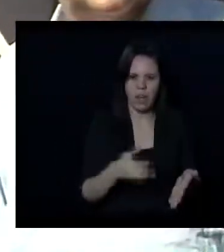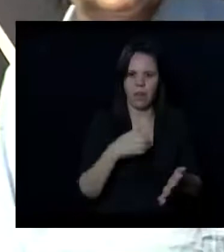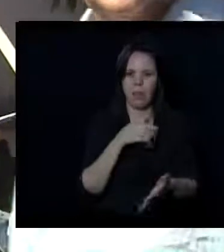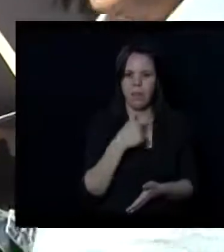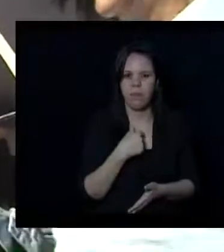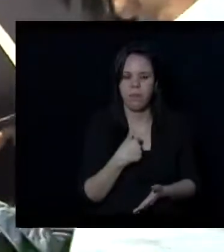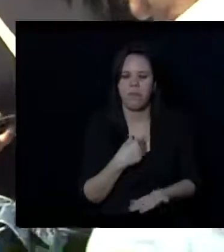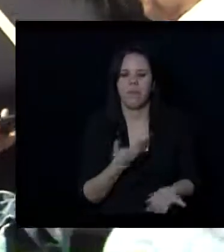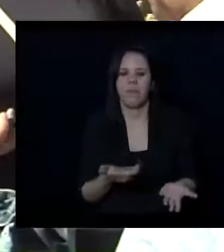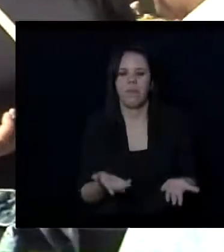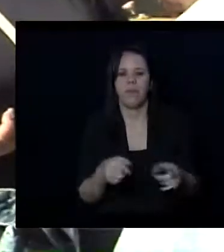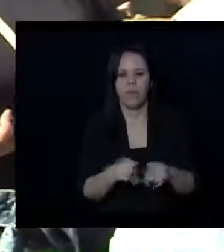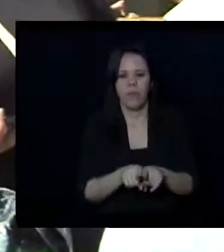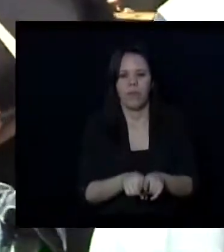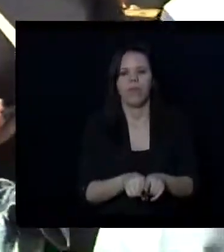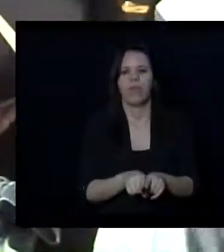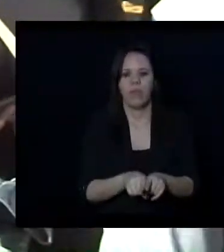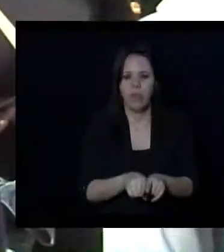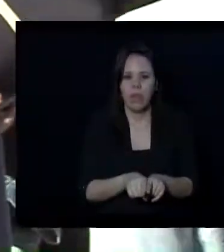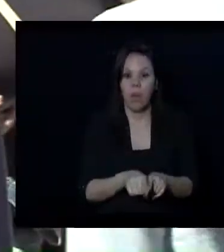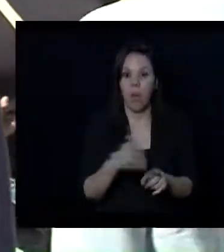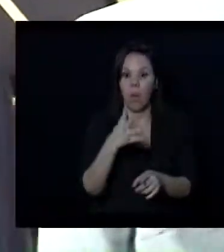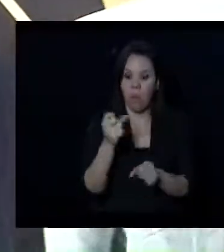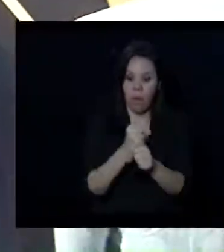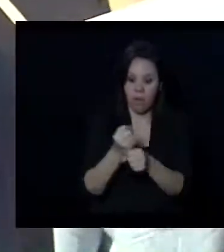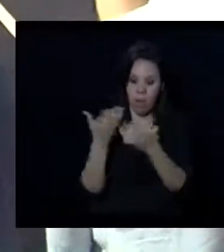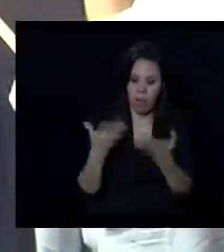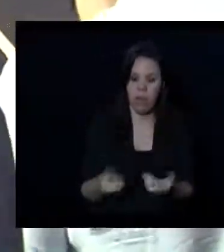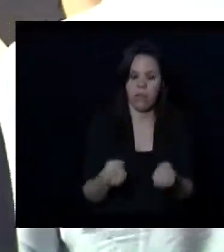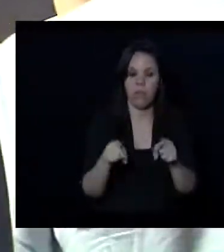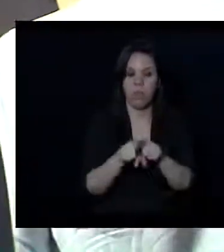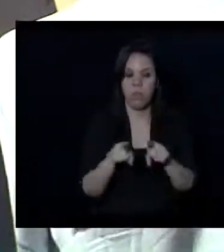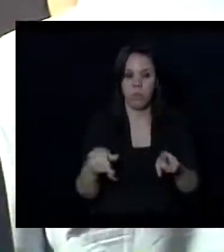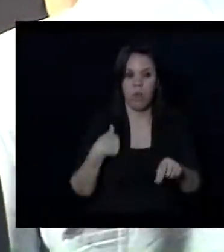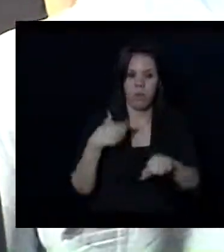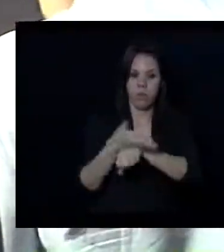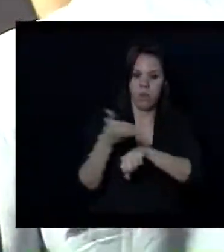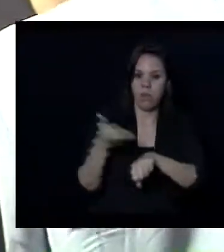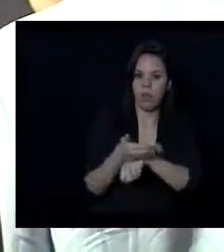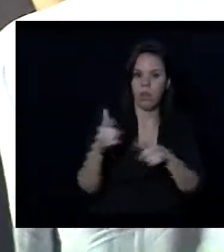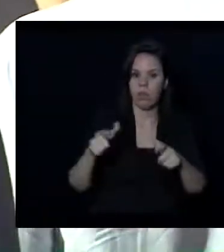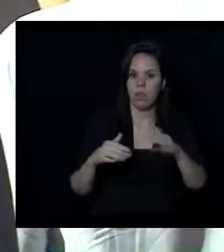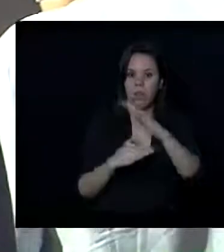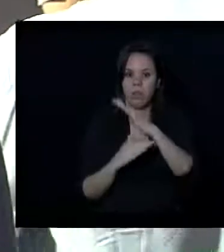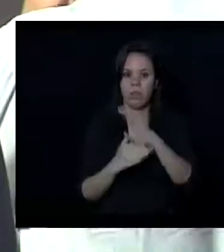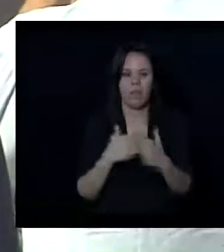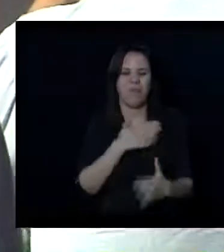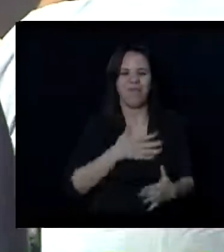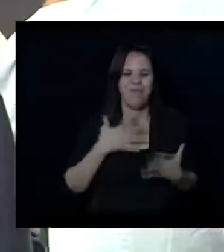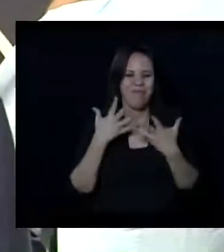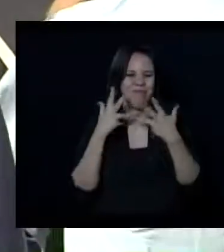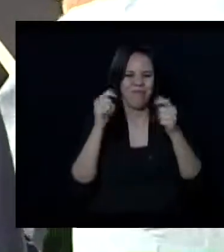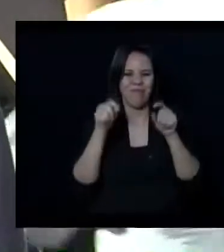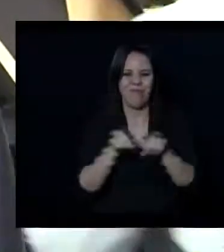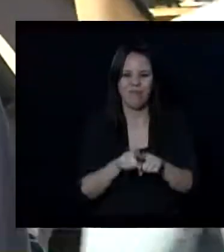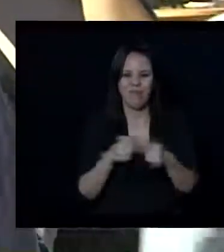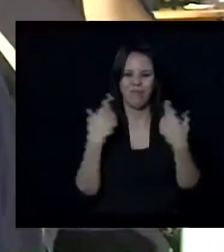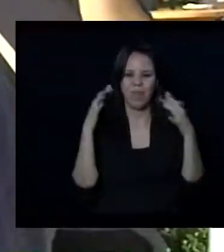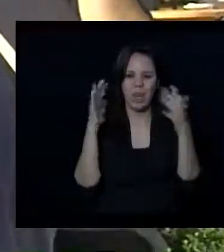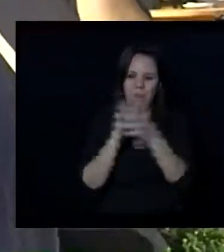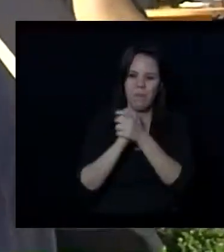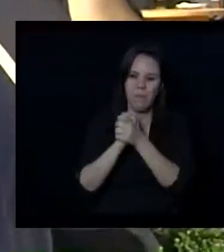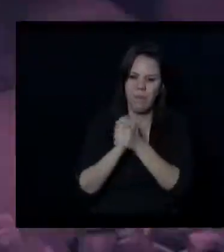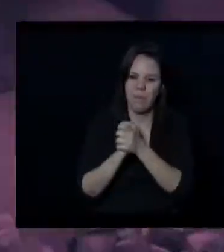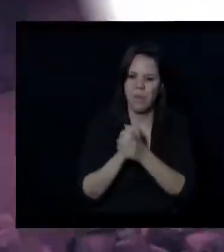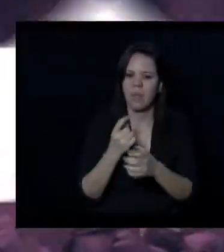me acolheu há mais de 40 anos, hoje está fazendo parte da Câmara dessa cidade. É um prazer que não tem explicação. Parabéns a Campinas,